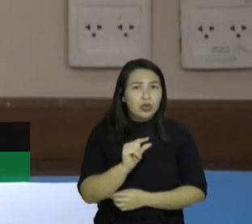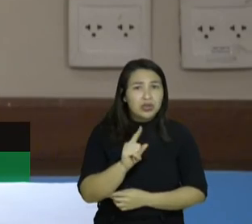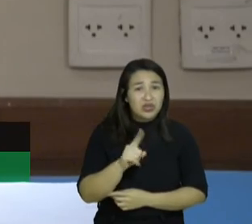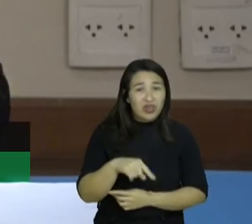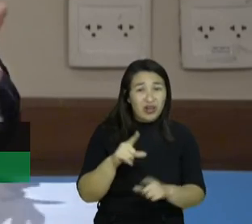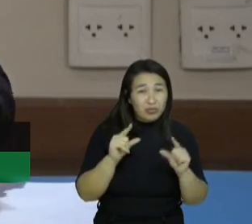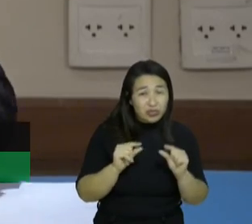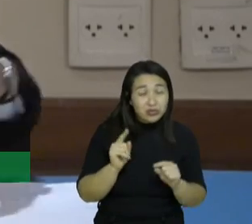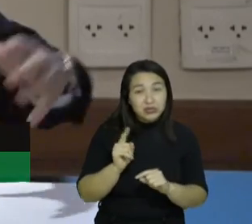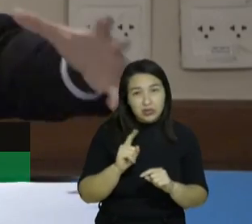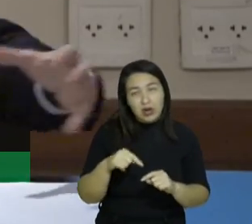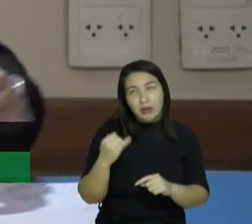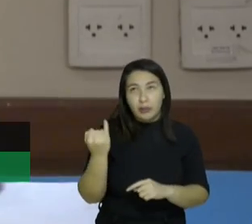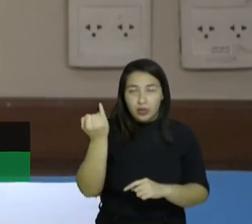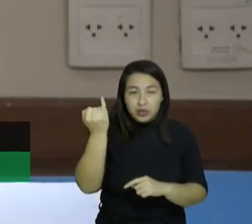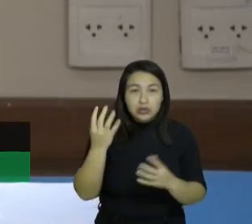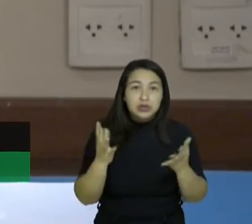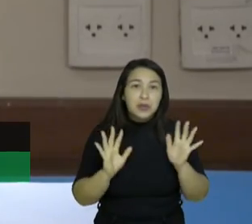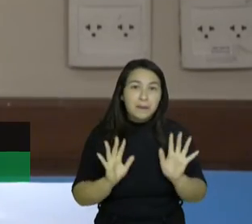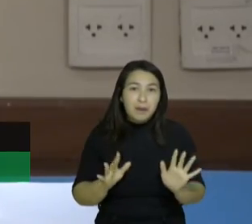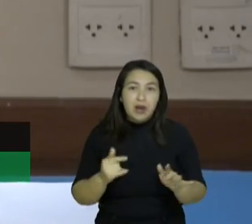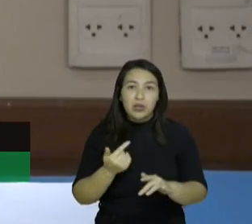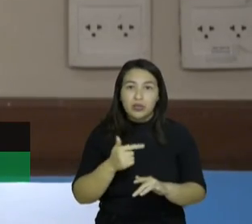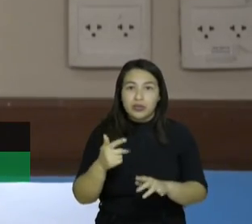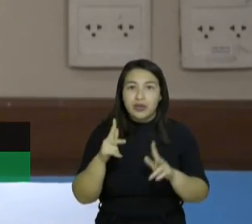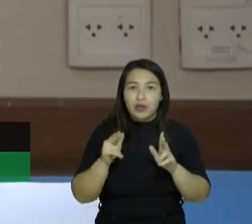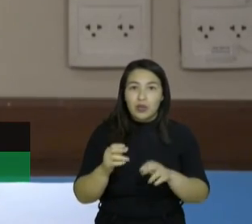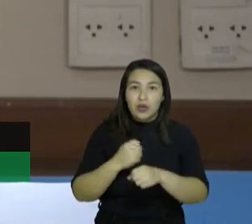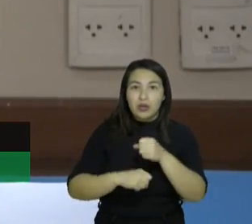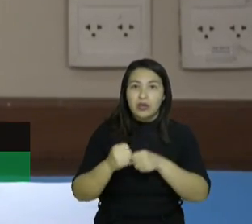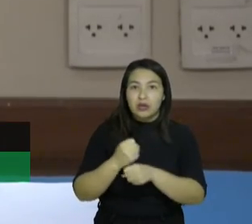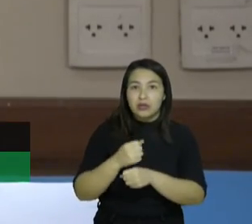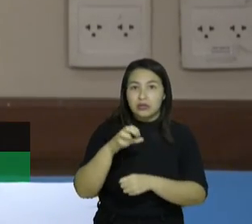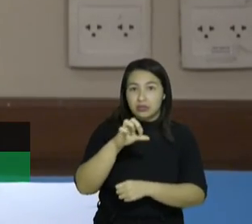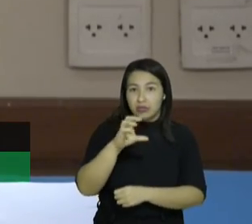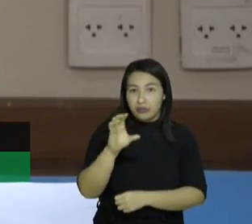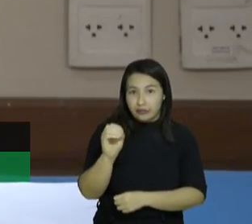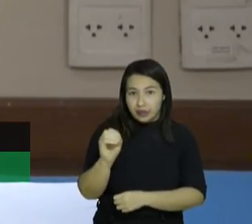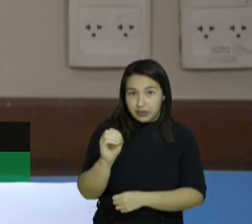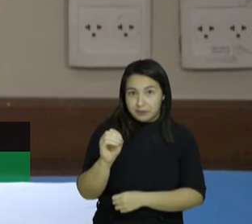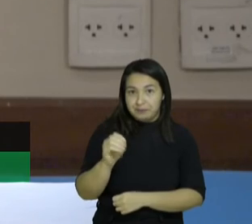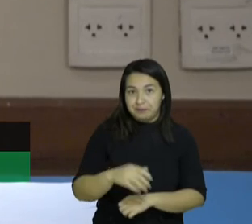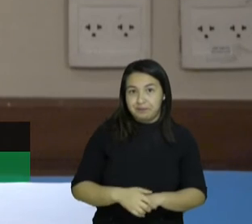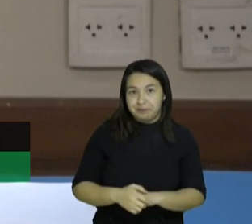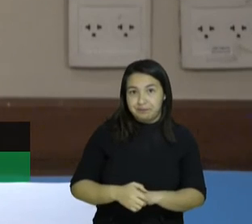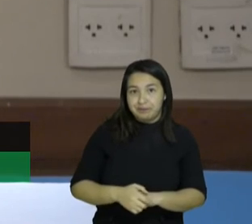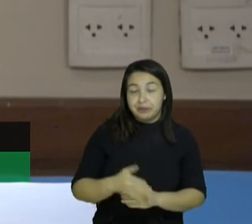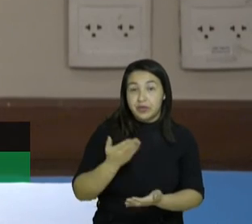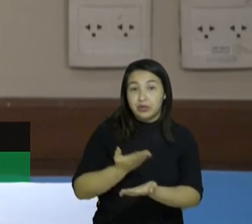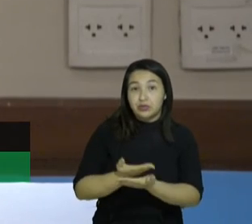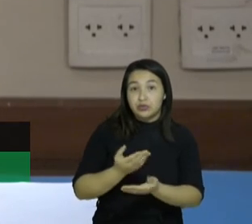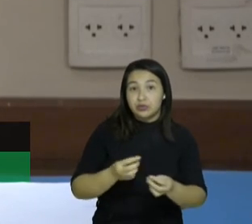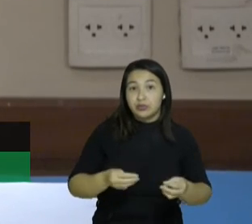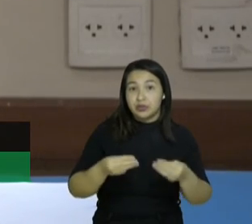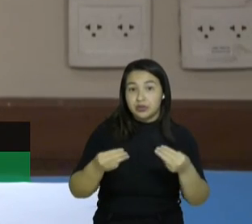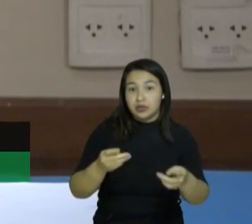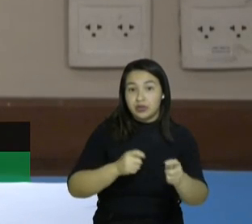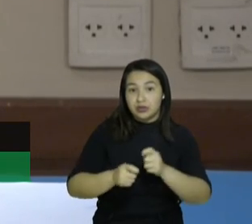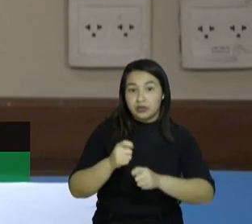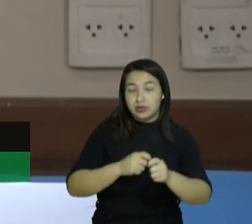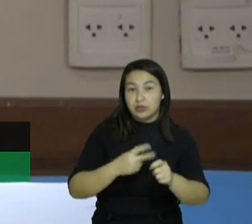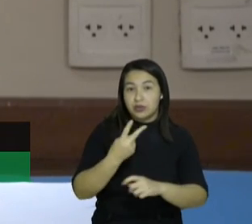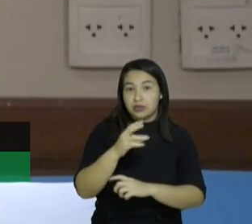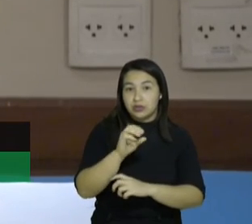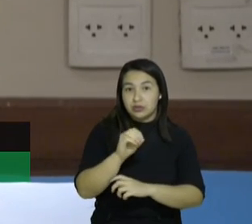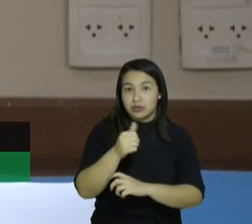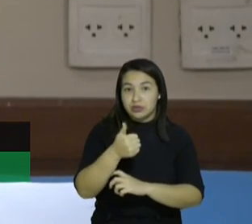ela é importante mas não é tão importante quanto nos anos 90 pelo menos em volume né ã estudo do Ministério da economia de 2019